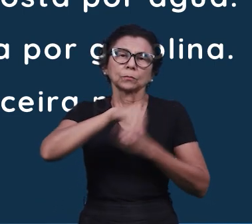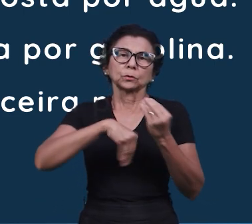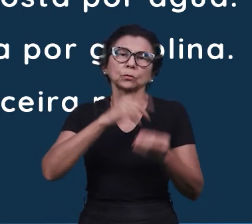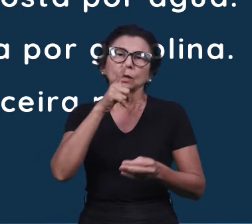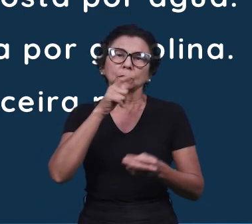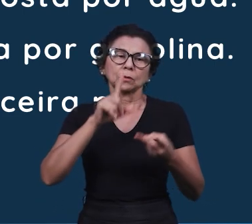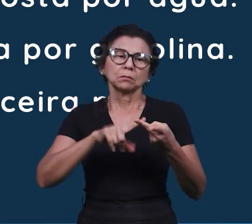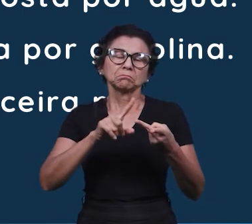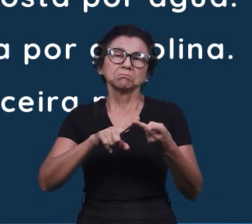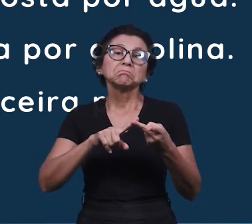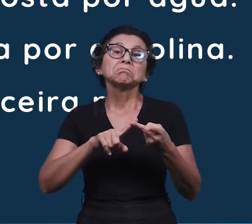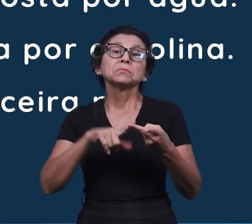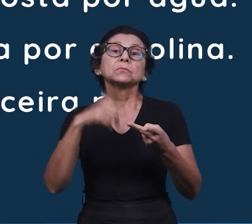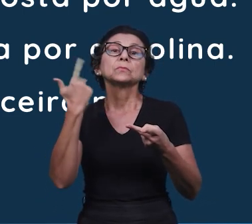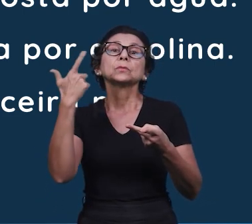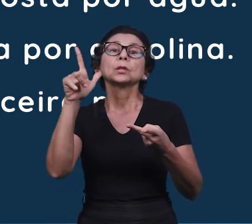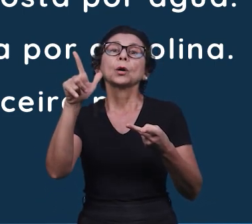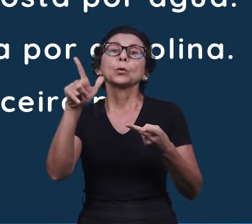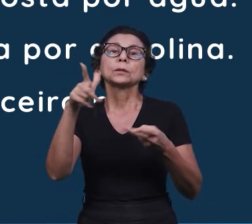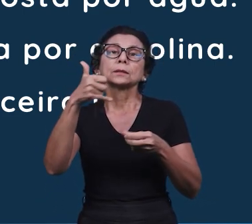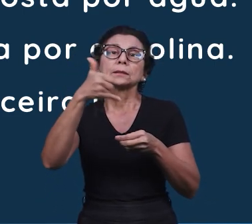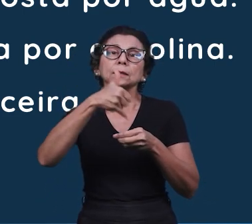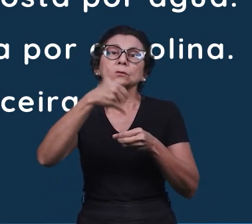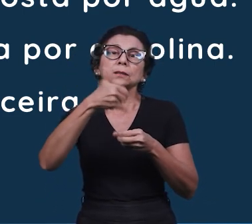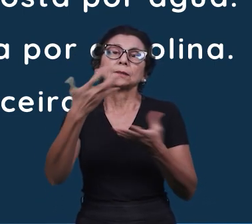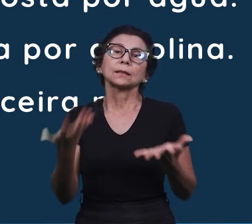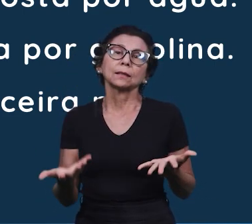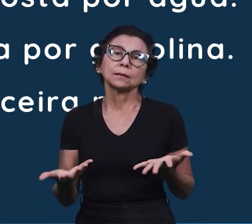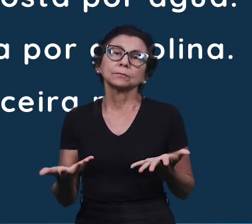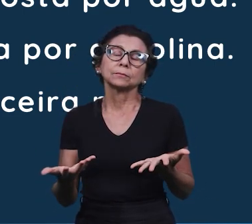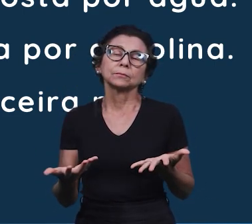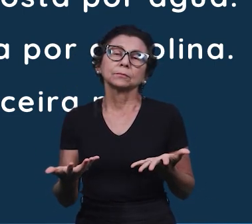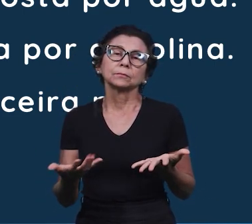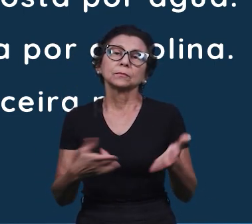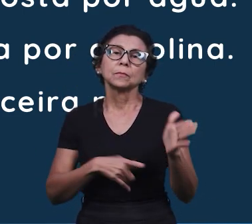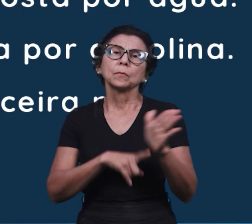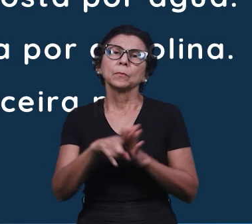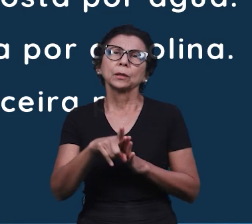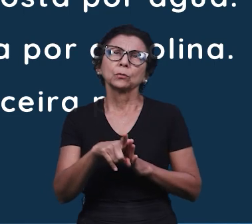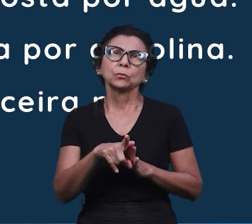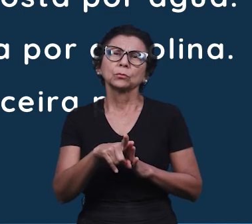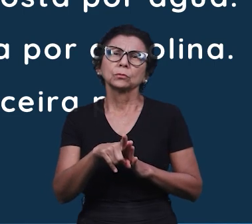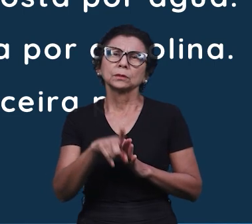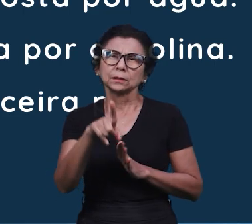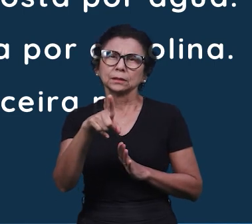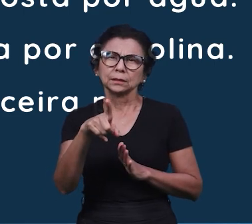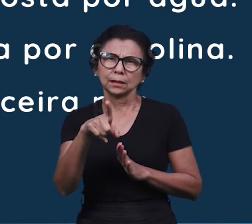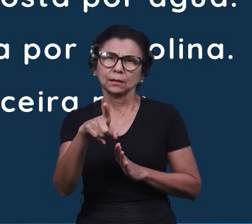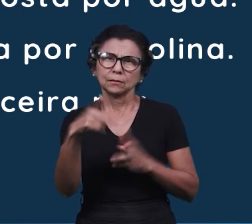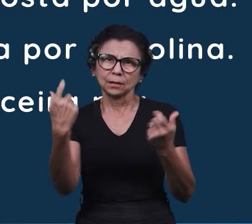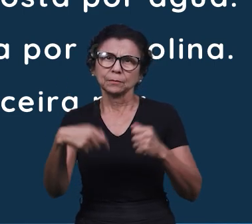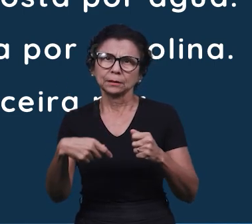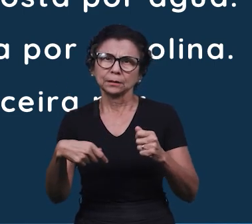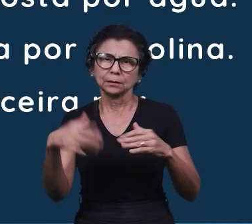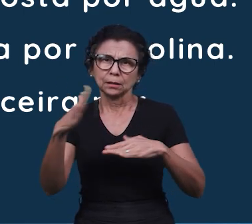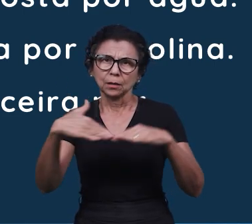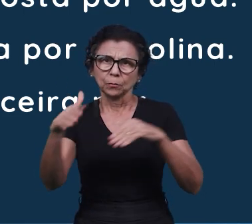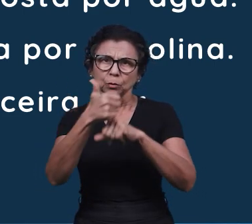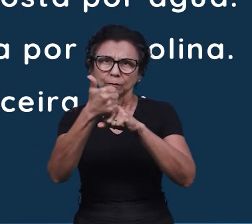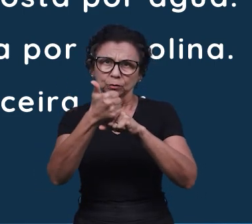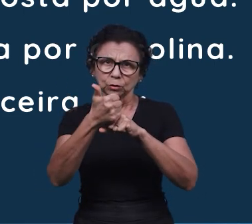a outra composta por quem? Por gasolina. Eu pergunto, você precisa ser químico? Você precisa ter